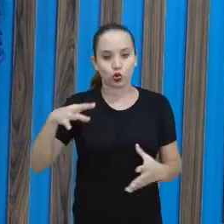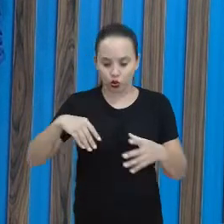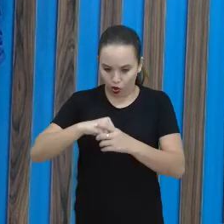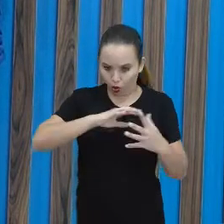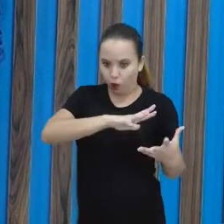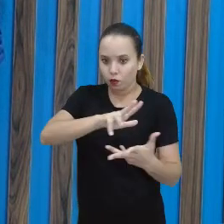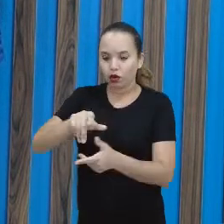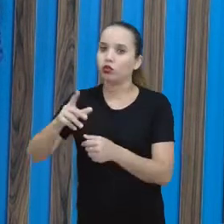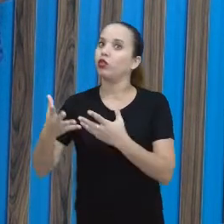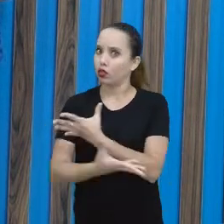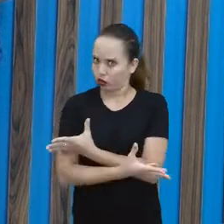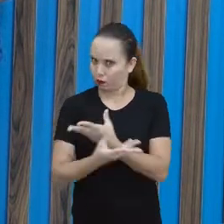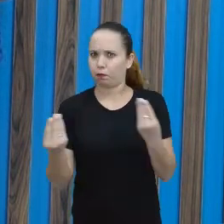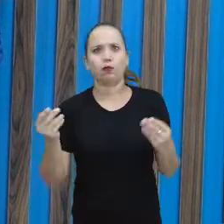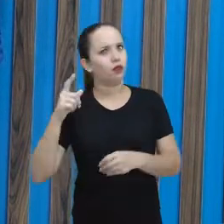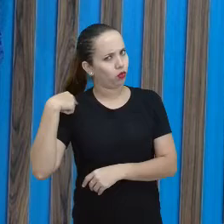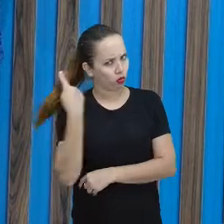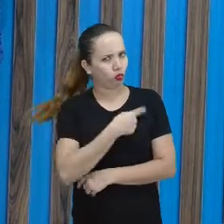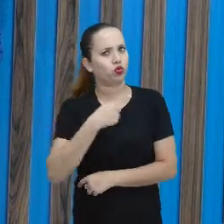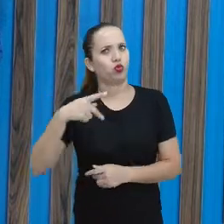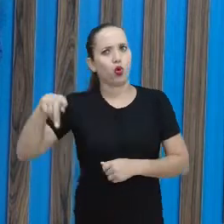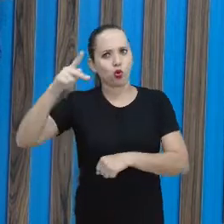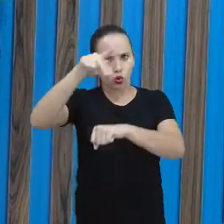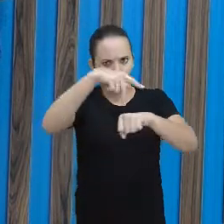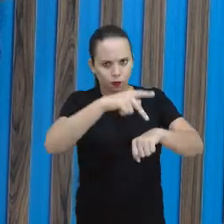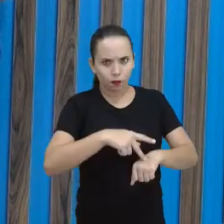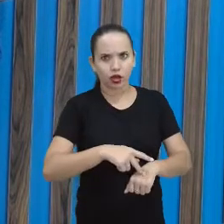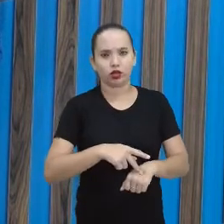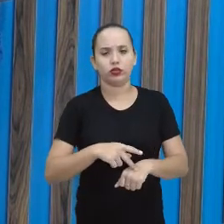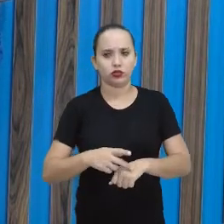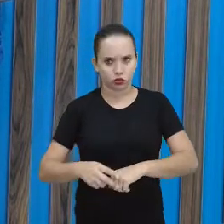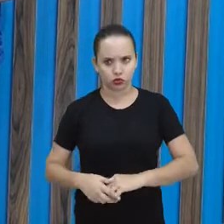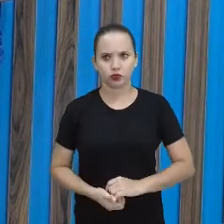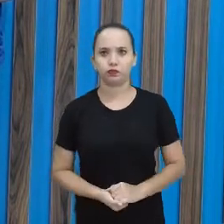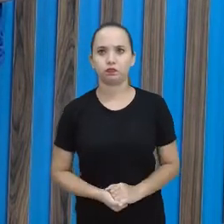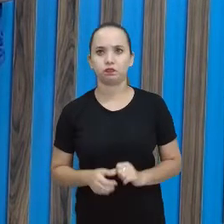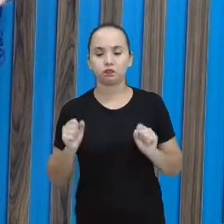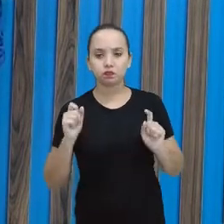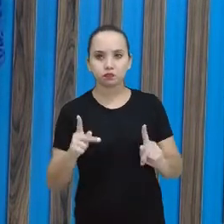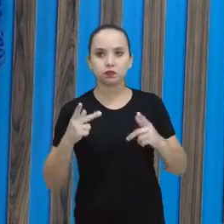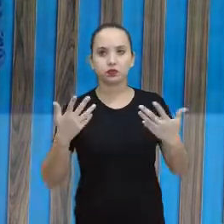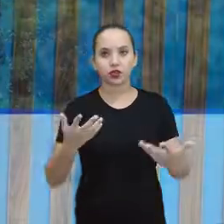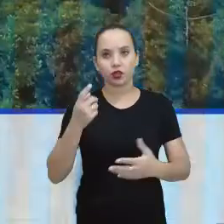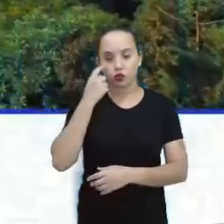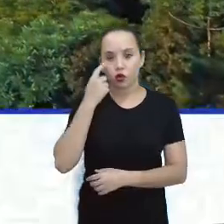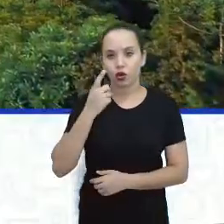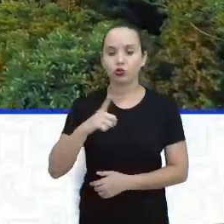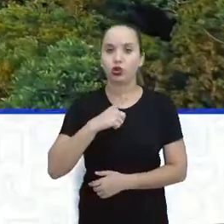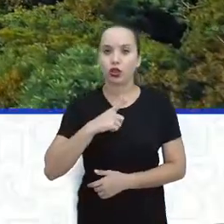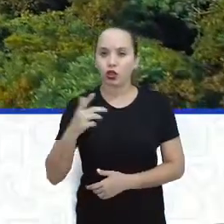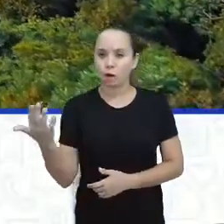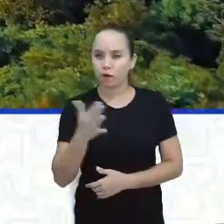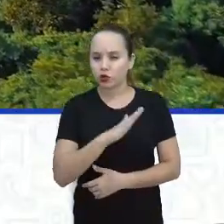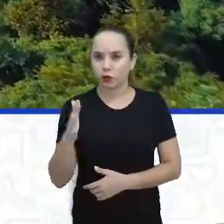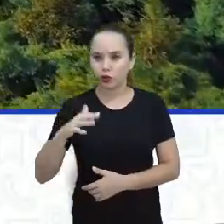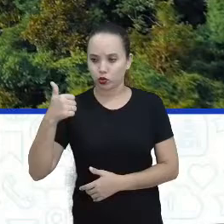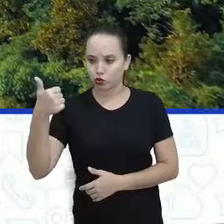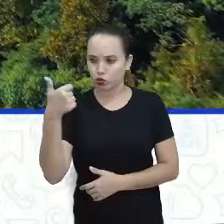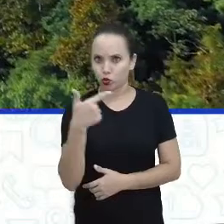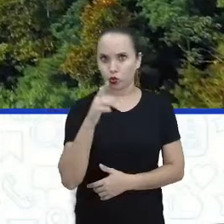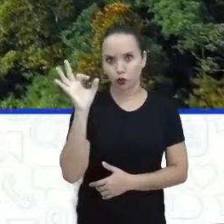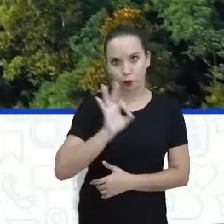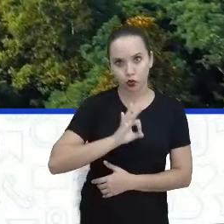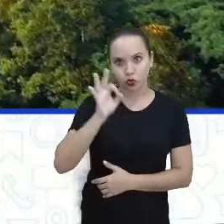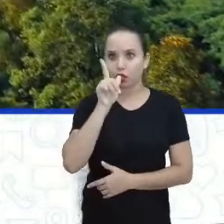só, não é? É muita coisa. Para o tamanho do nosso planeta é demais, tá? Então, a gente detém aí cerca de 12% dessa água